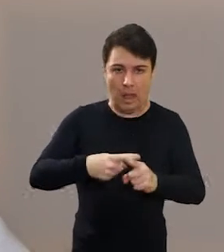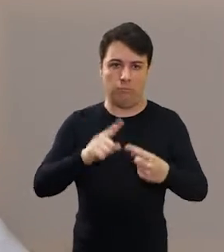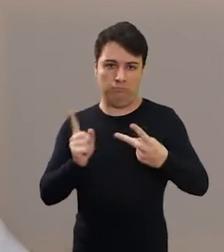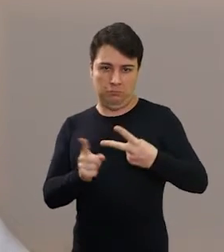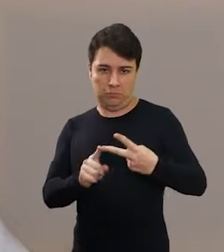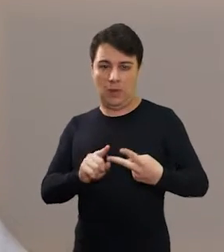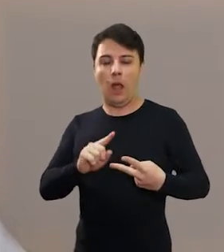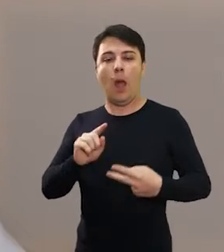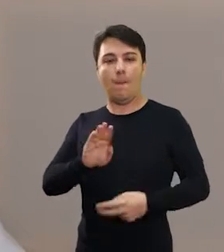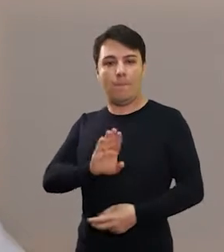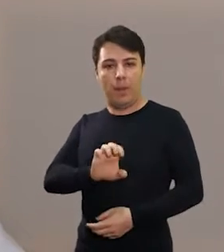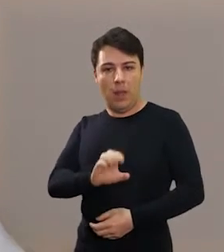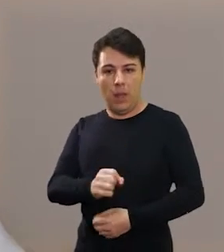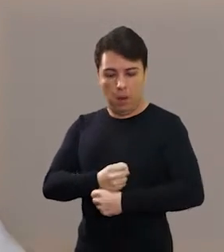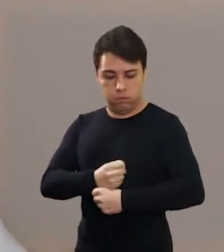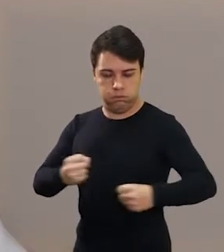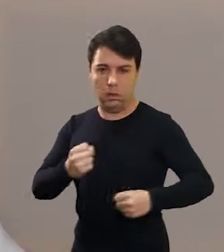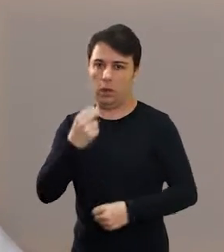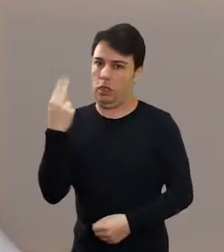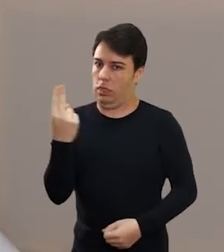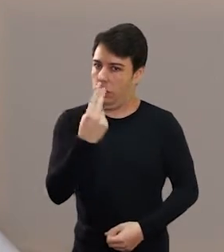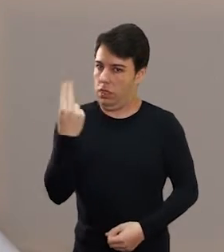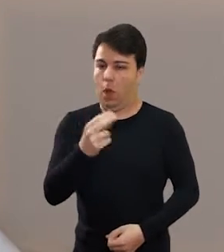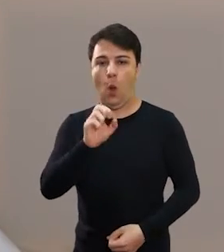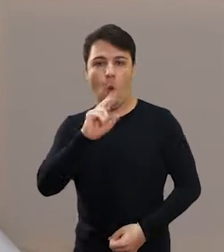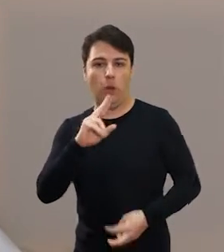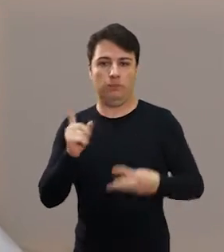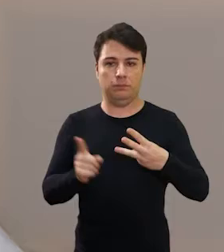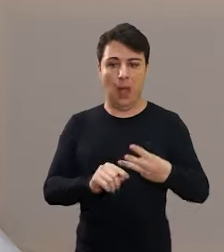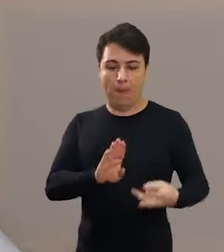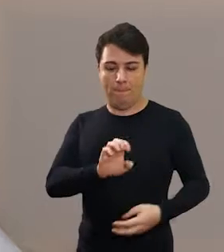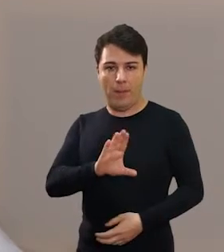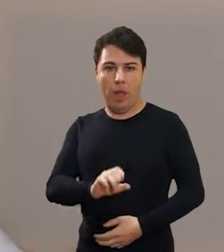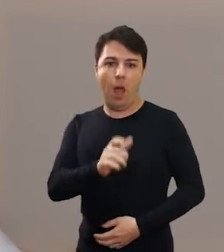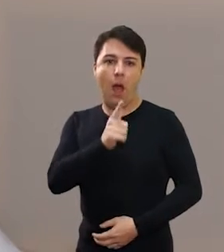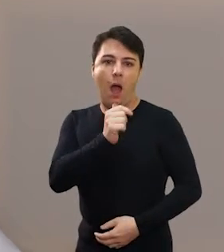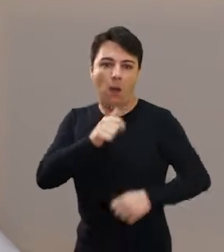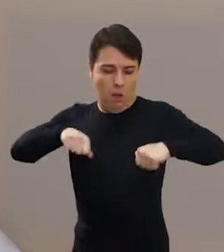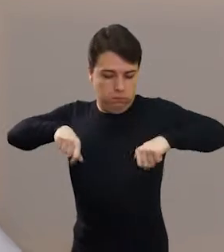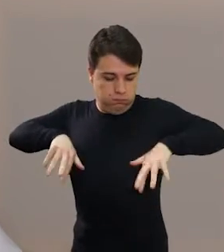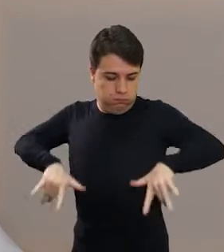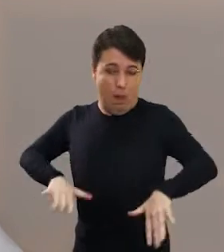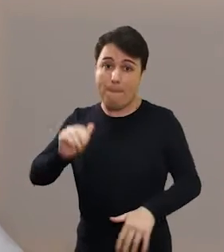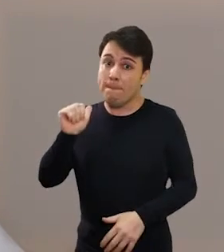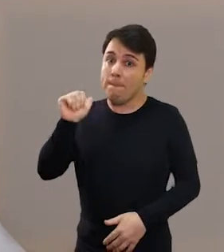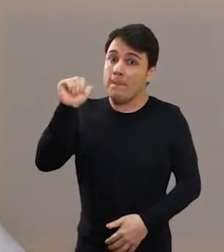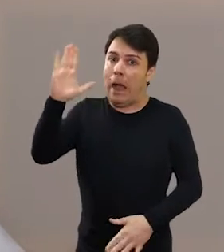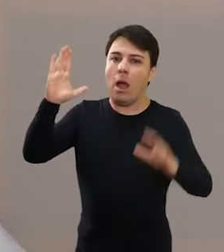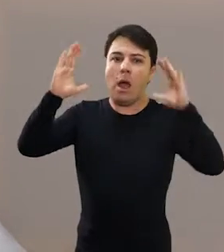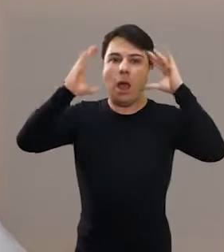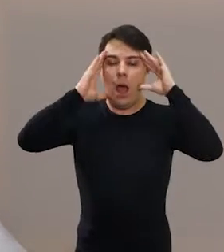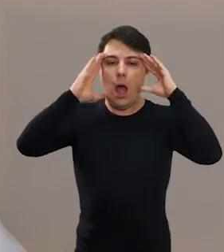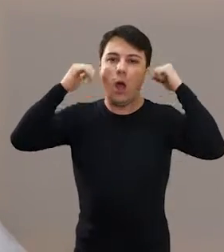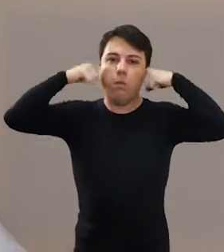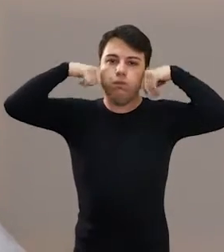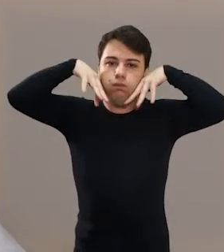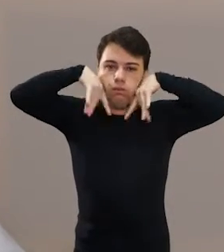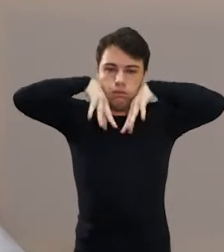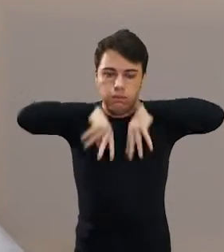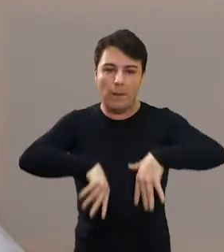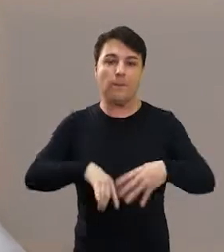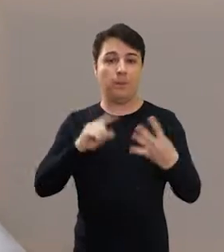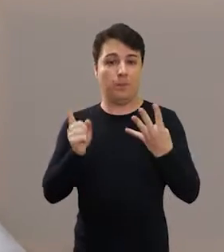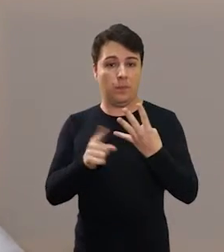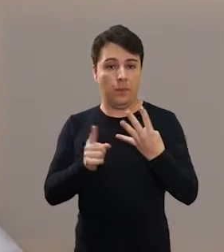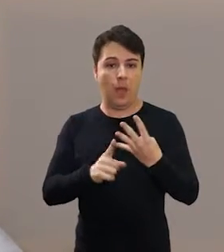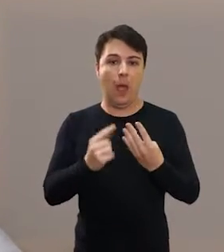a principal manifestação clínica. Mas nós podemos também ter um bebê que não tem ganho de peso adequado, sudorese excessiva,